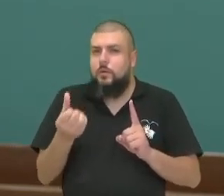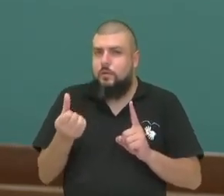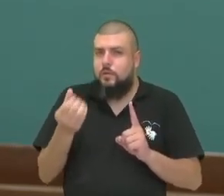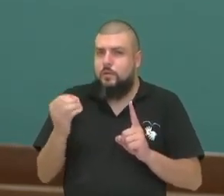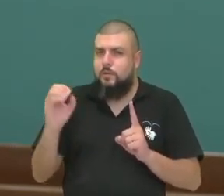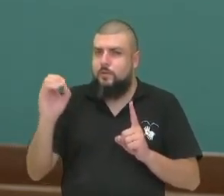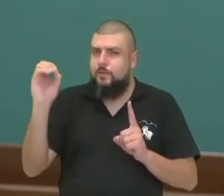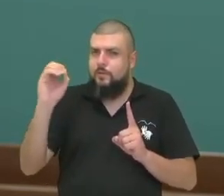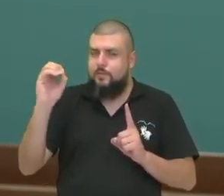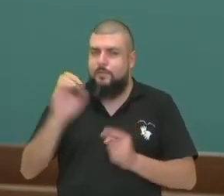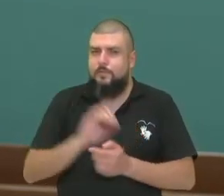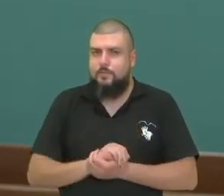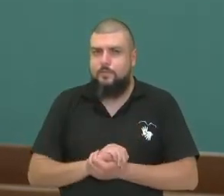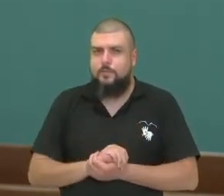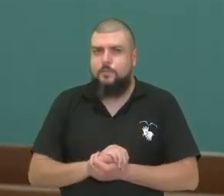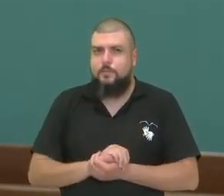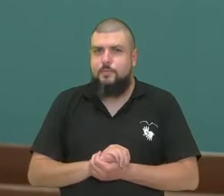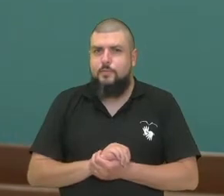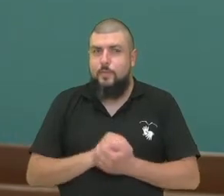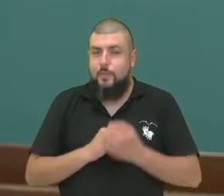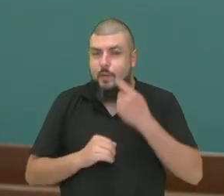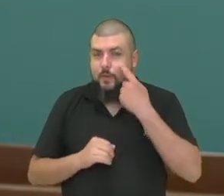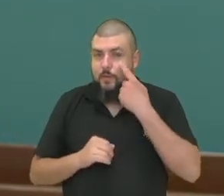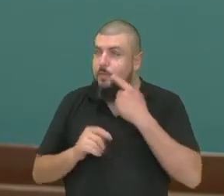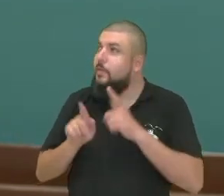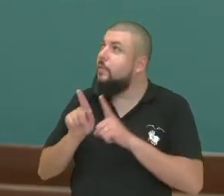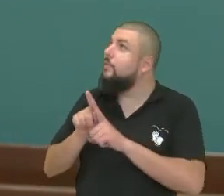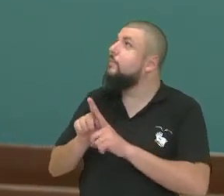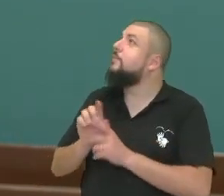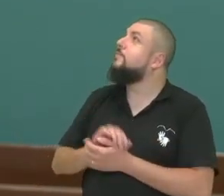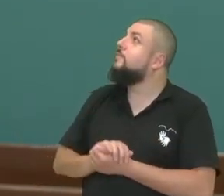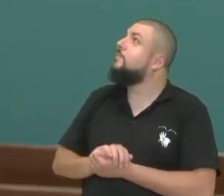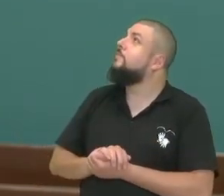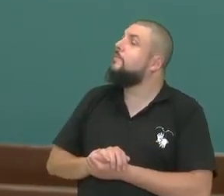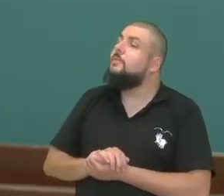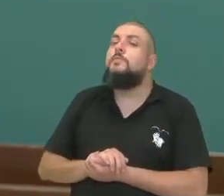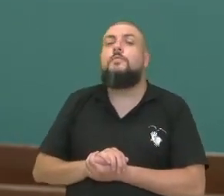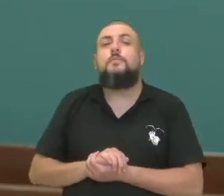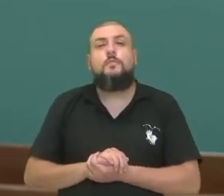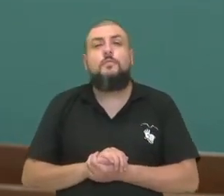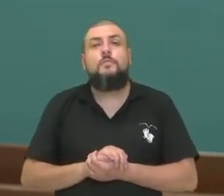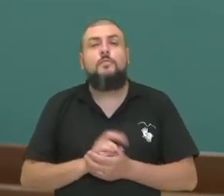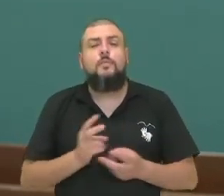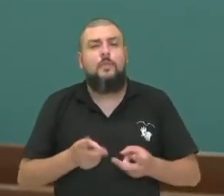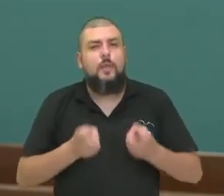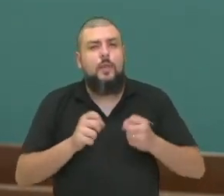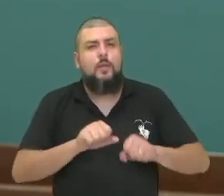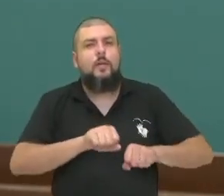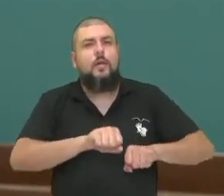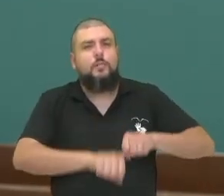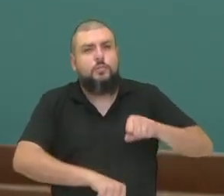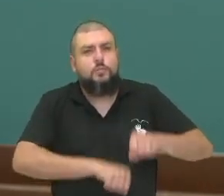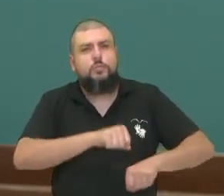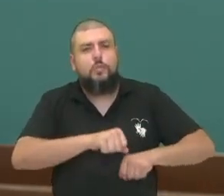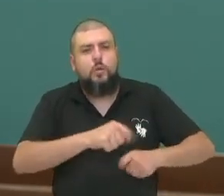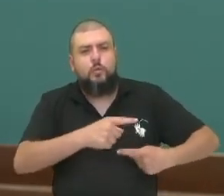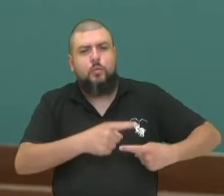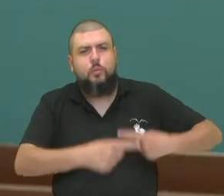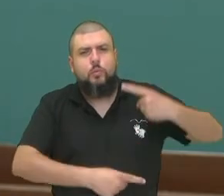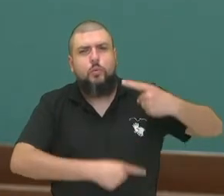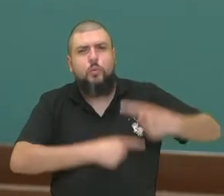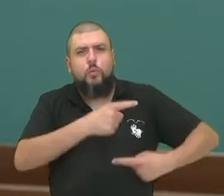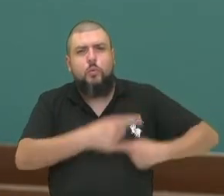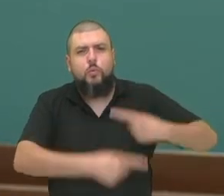tá bom então aqui são algumas situações que a gente pode observar né então a bicicleta como instalar girando dela vai